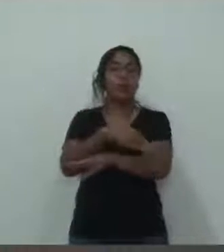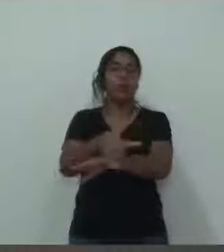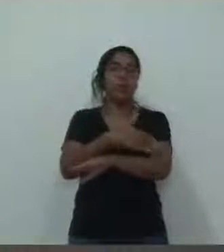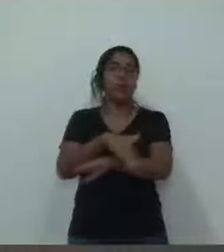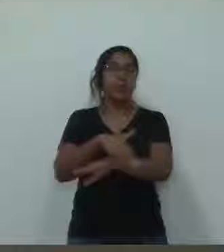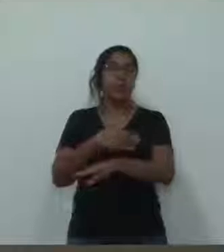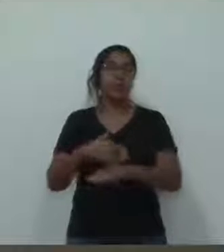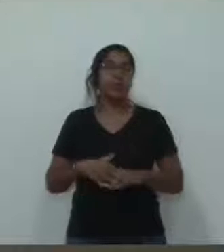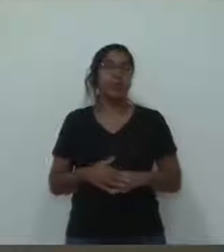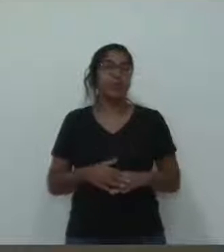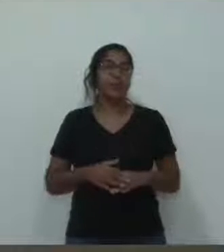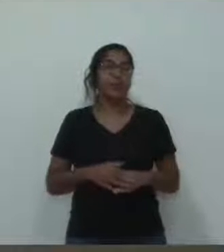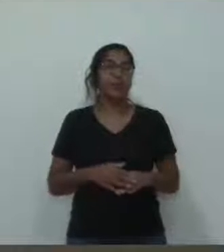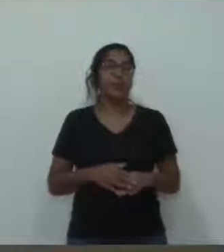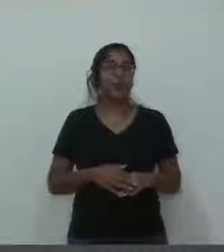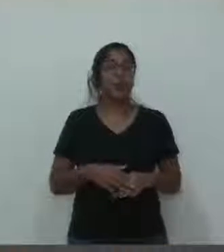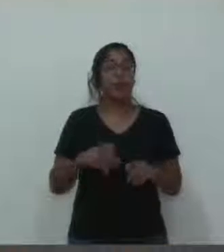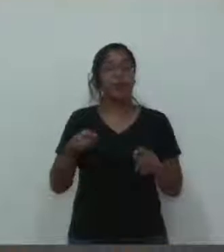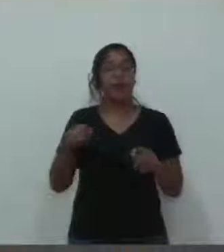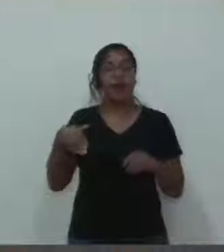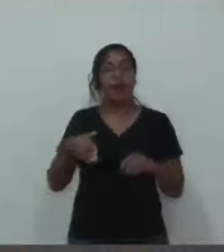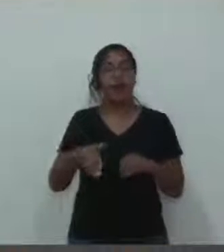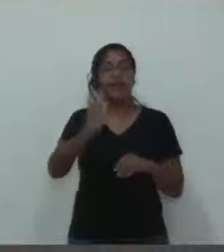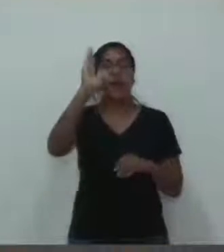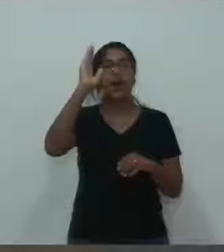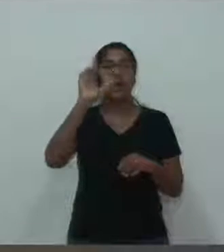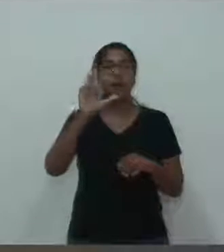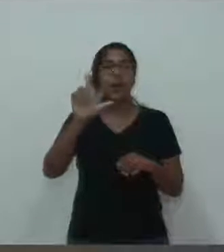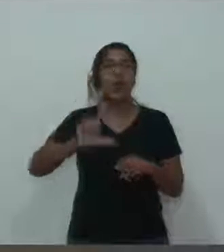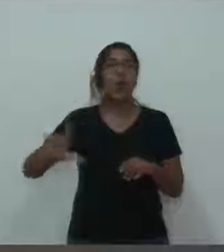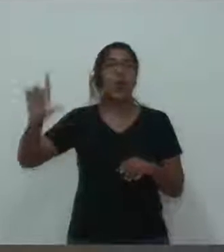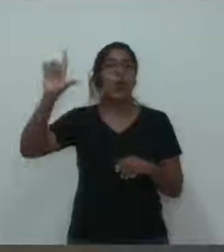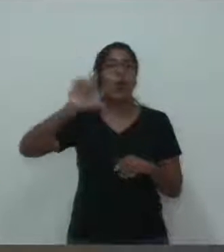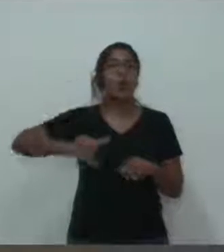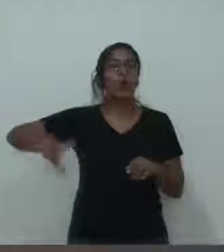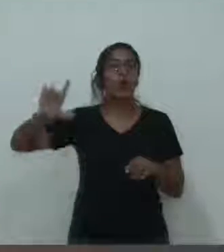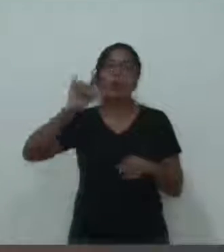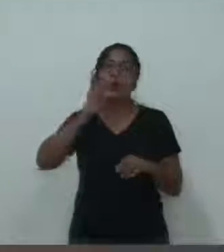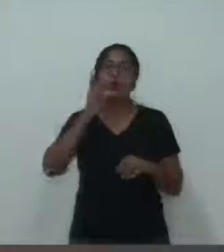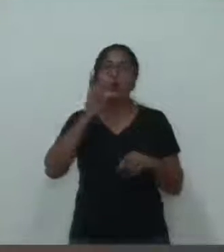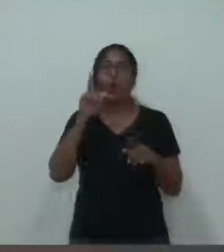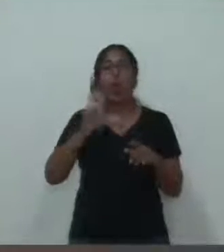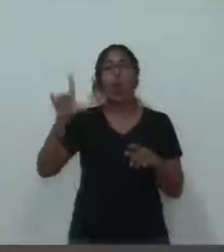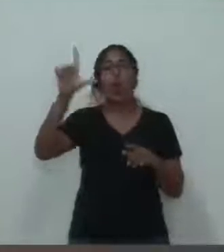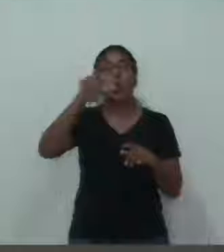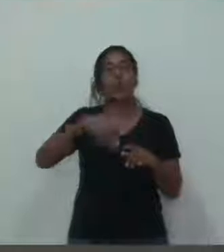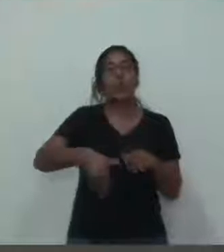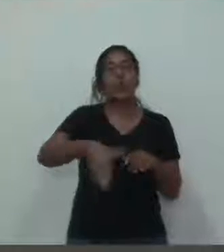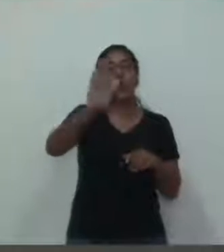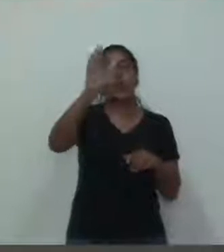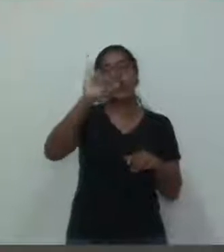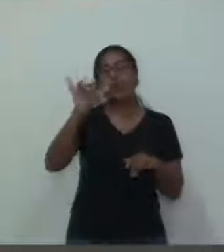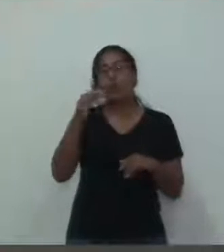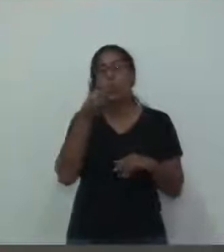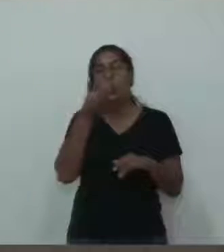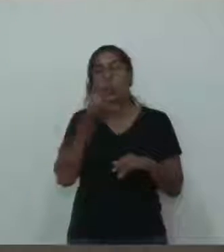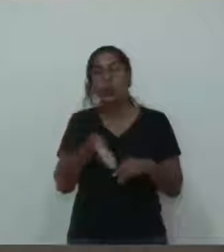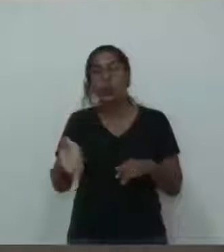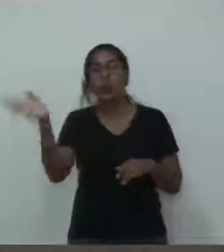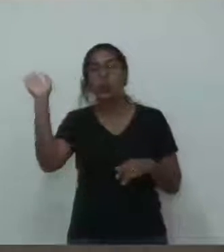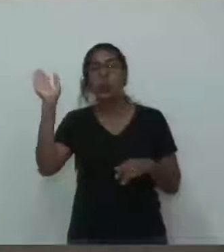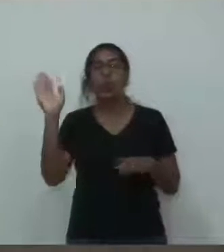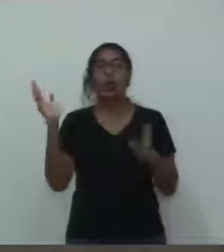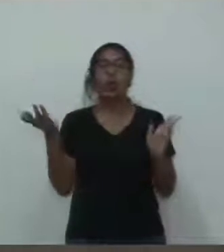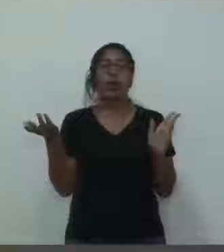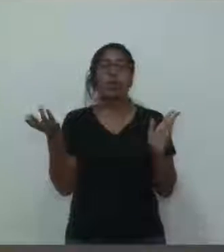a continuação para ter acesso à estrada de Louveira, e daí você poder escoar, quem for para Louveira, para Jundiaí, ou até quiser acessar a Anhanguera via Louveira,